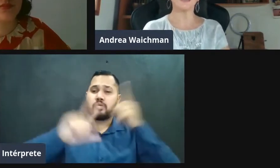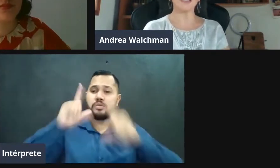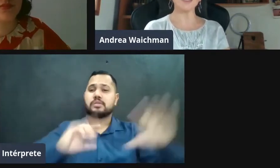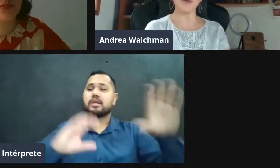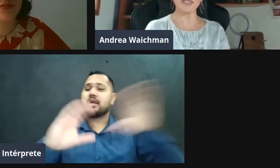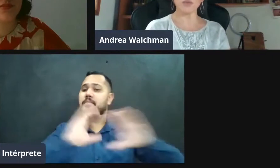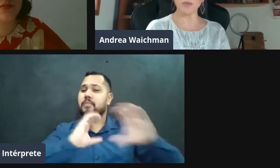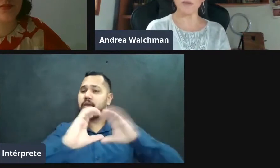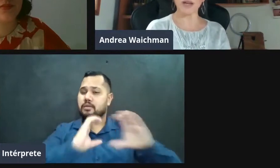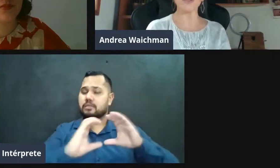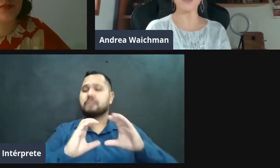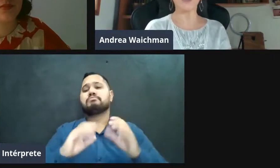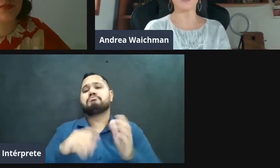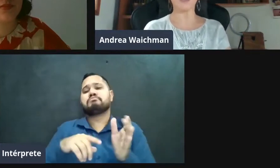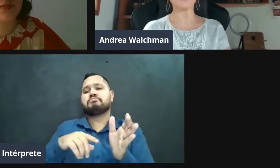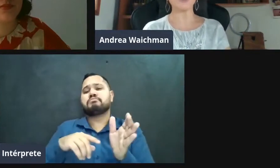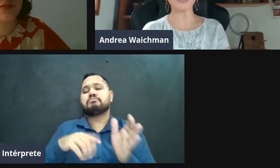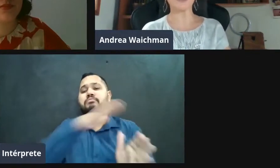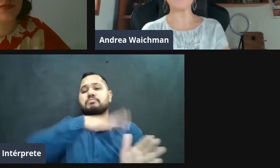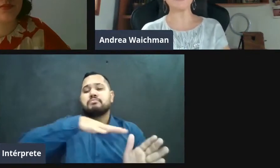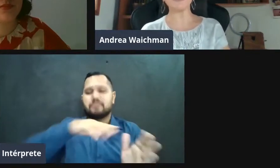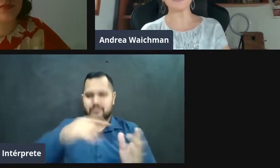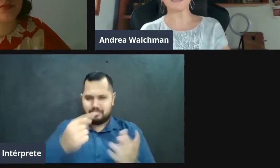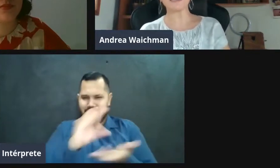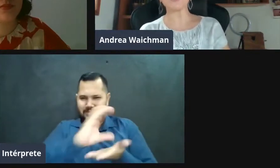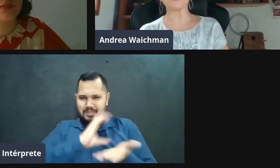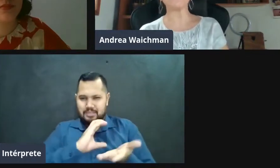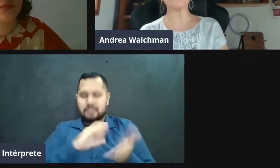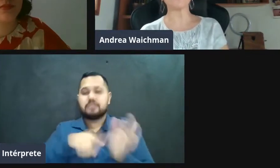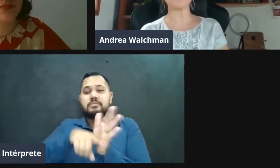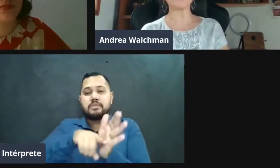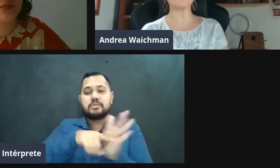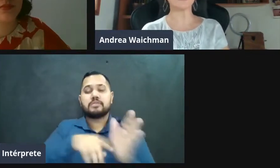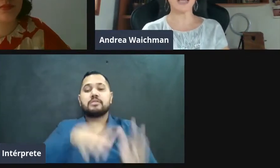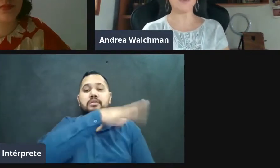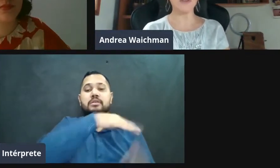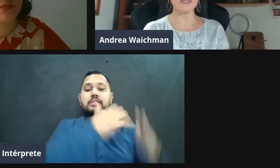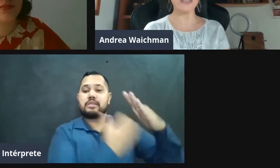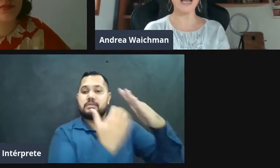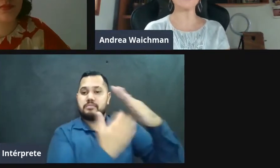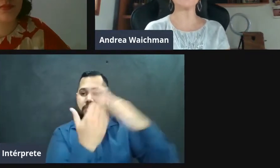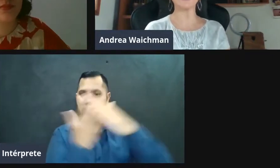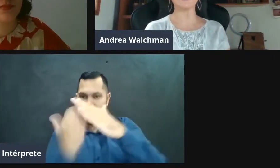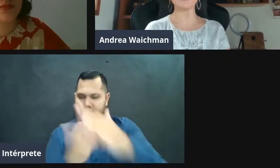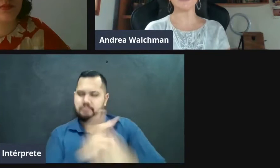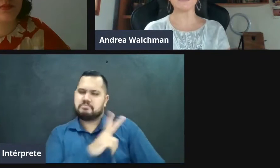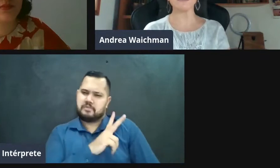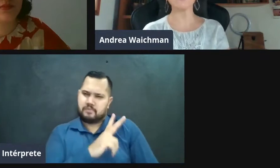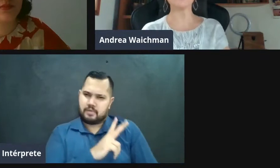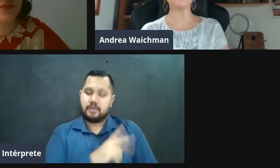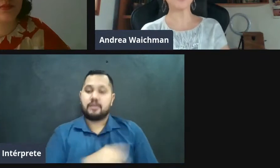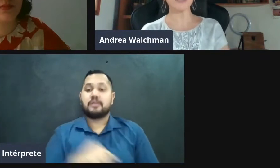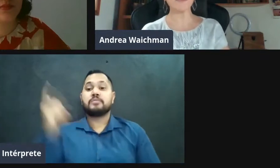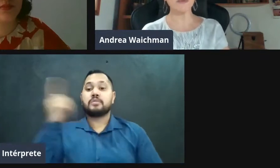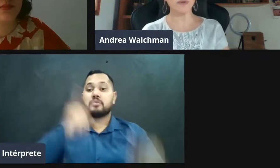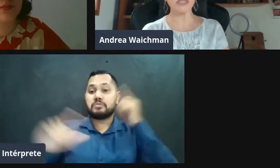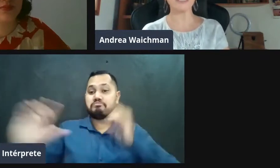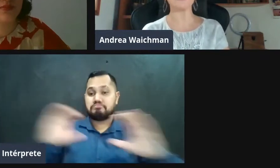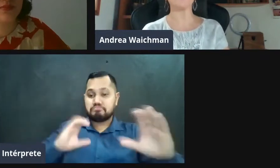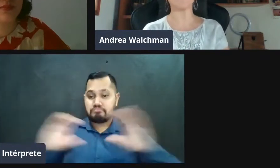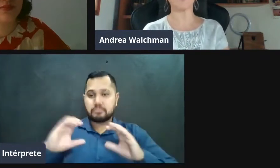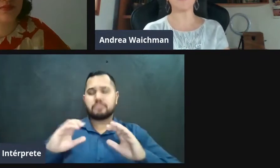pesquisa de parceiros privados. A gente quer revitalizar a criação de fundo de pesquisa da universidade e a recriação de